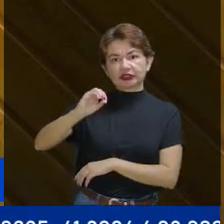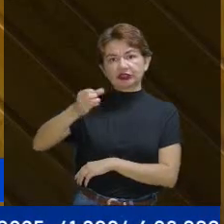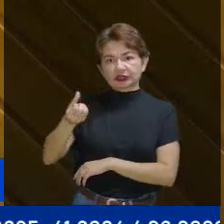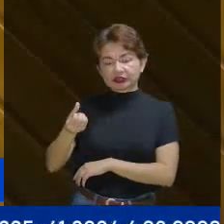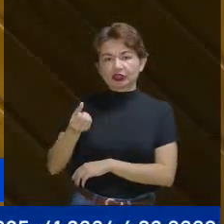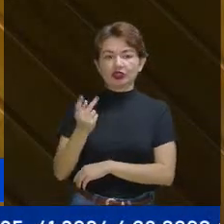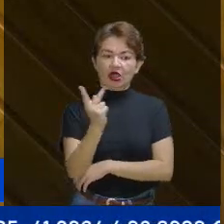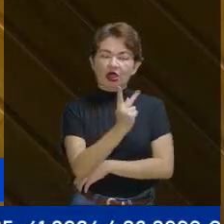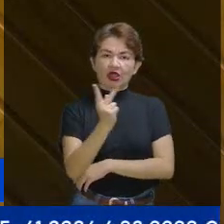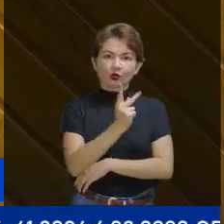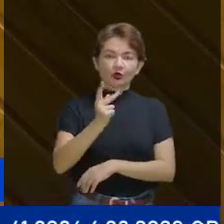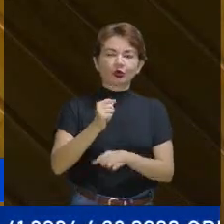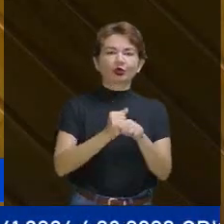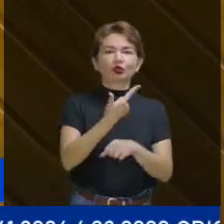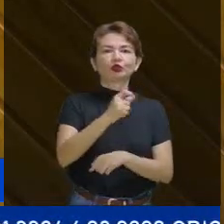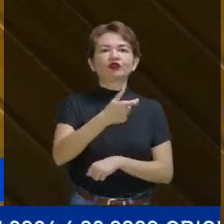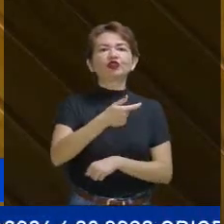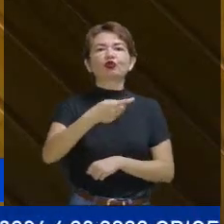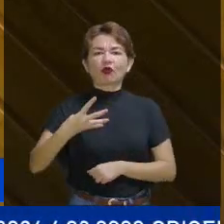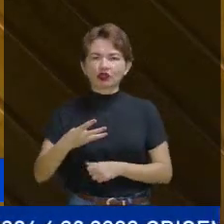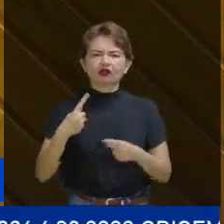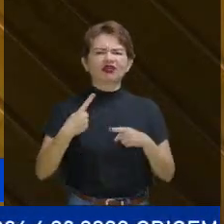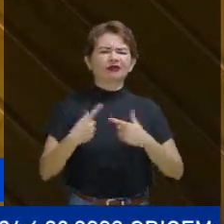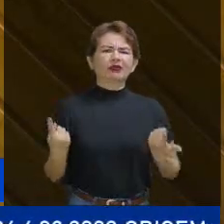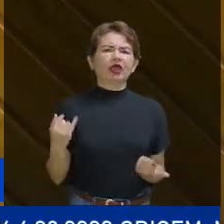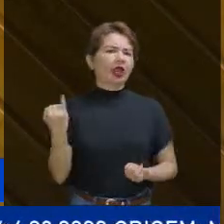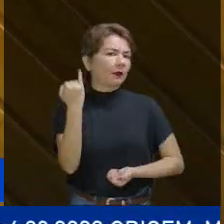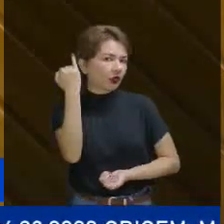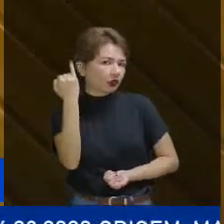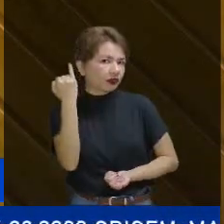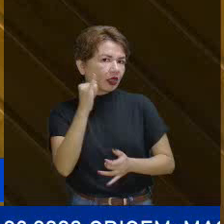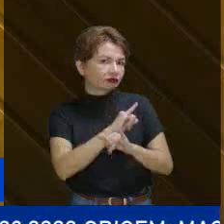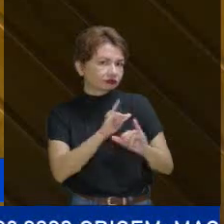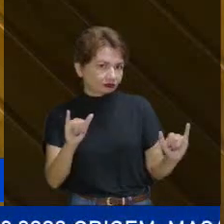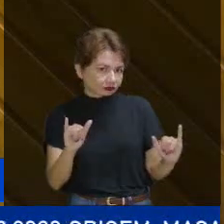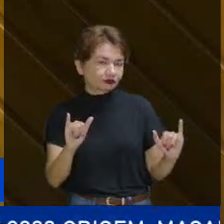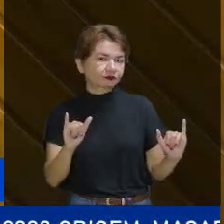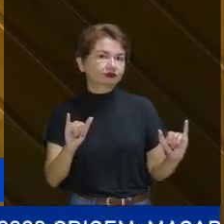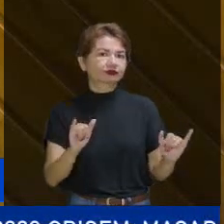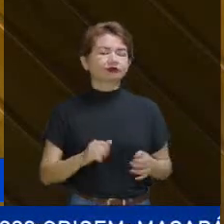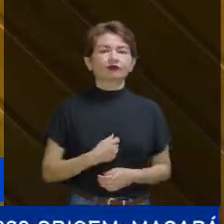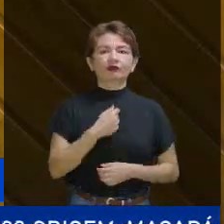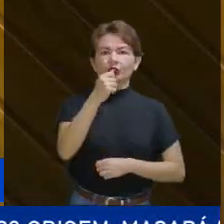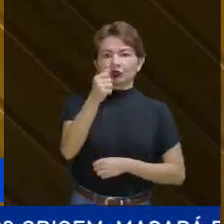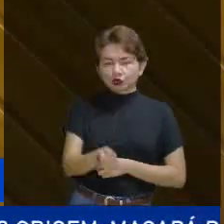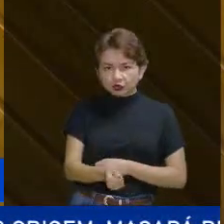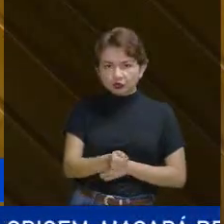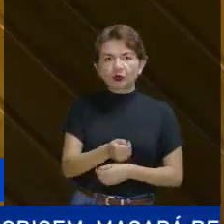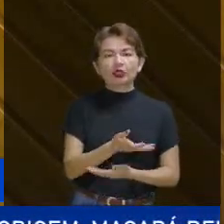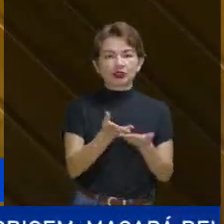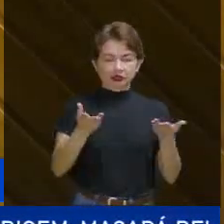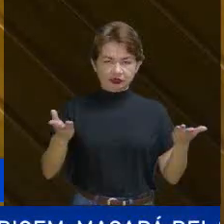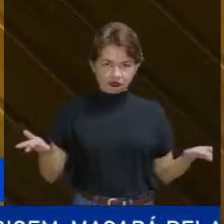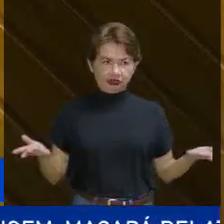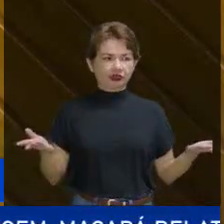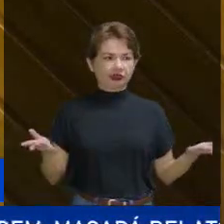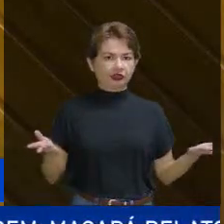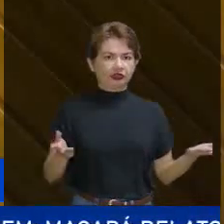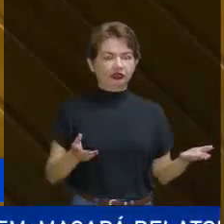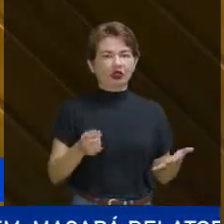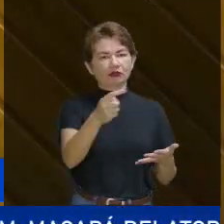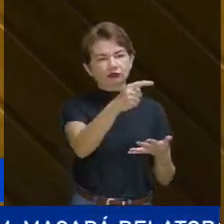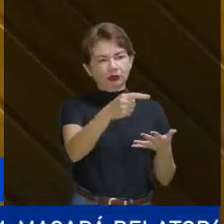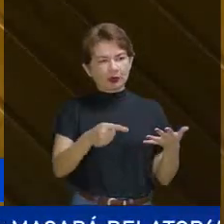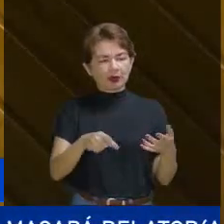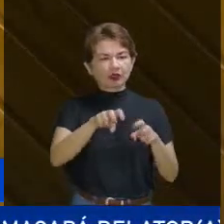606, ambas de 2024. Por que é importante esse destaque, doutor Anselmo, doutor Normand, doutora Tina, doutor Rivaldo e